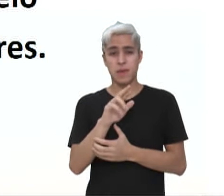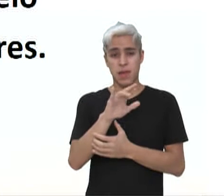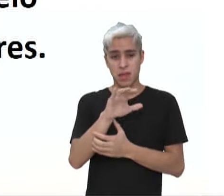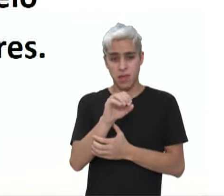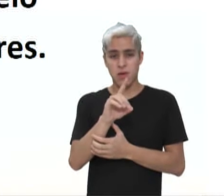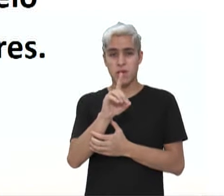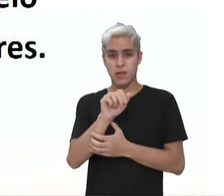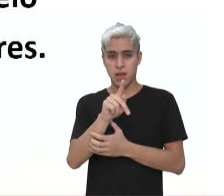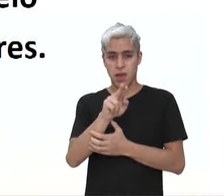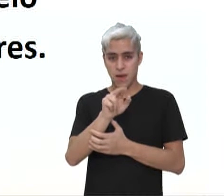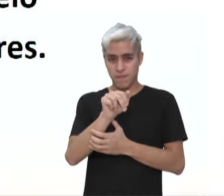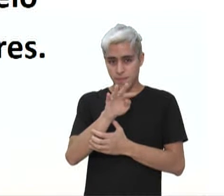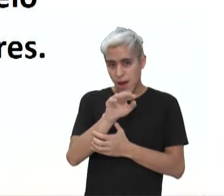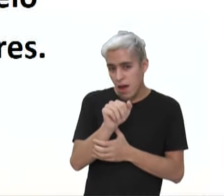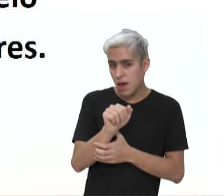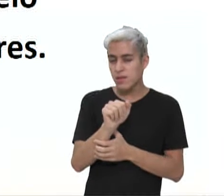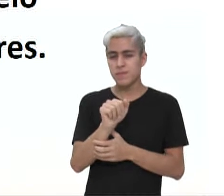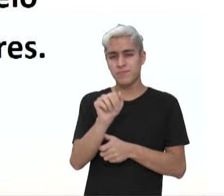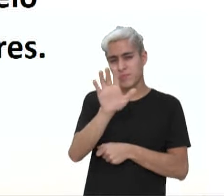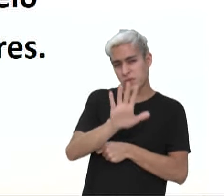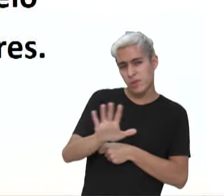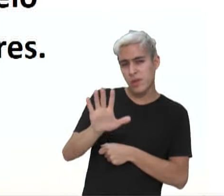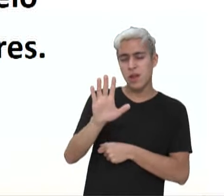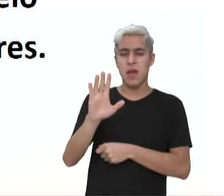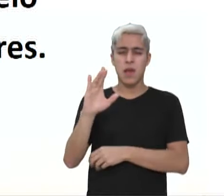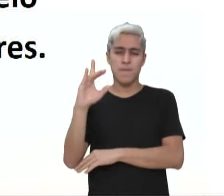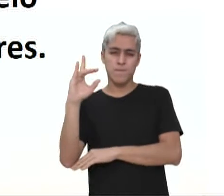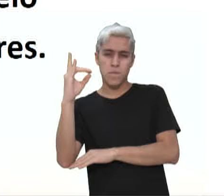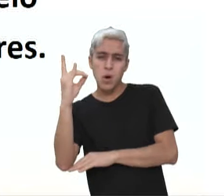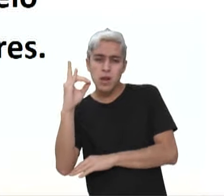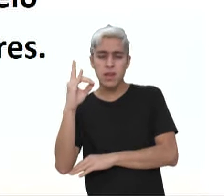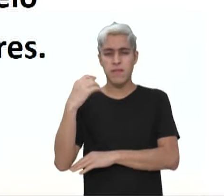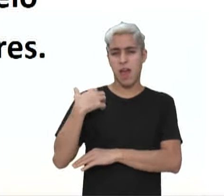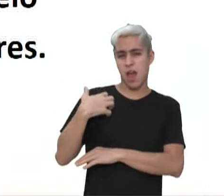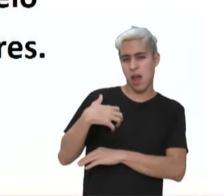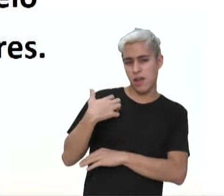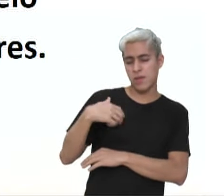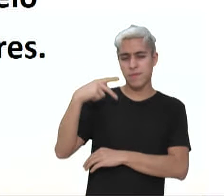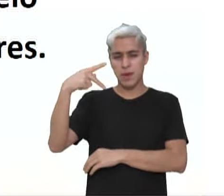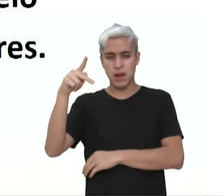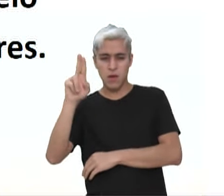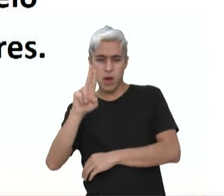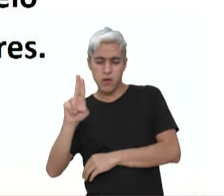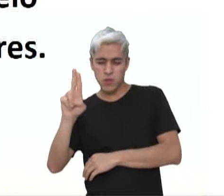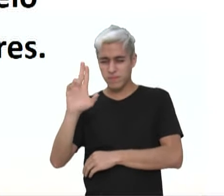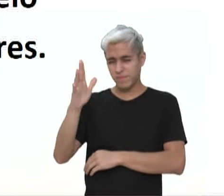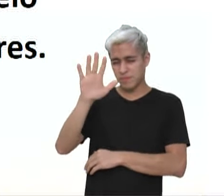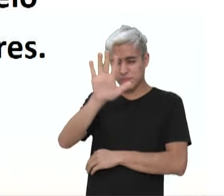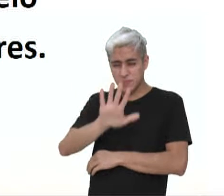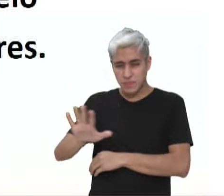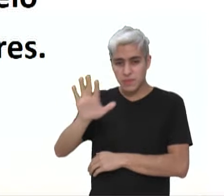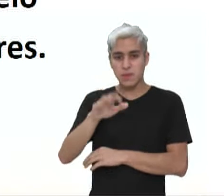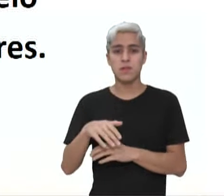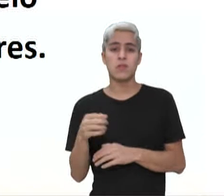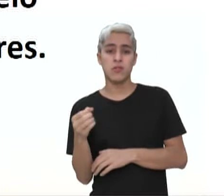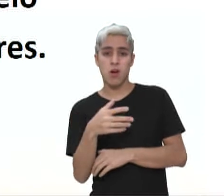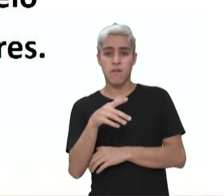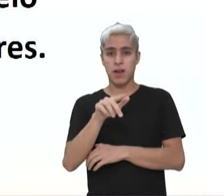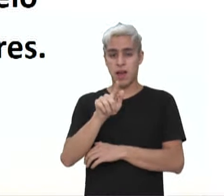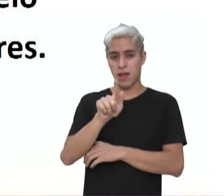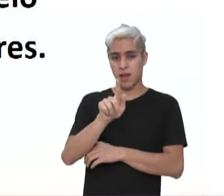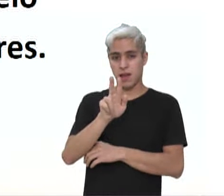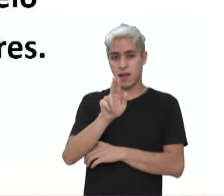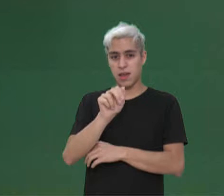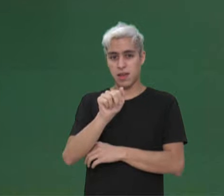Prata, que engloba aí uma parte da Bolívia, da Argentina, Paraguai e Uruguai. E Nova Granada, que é